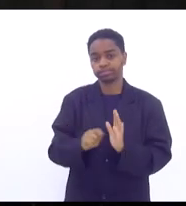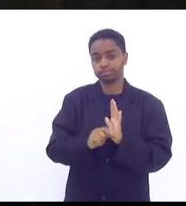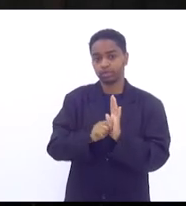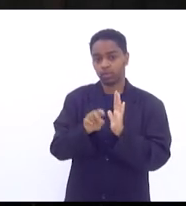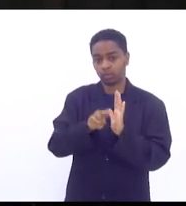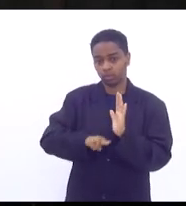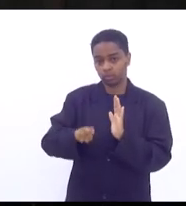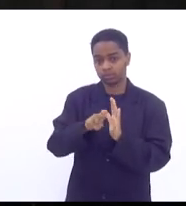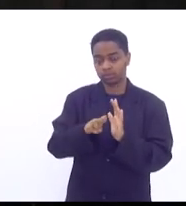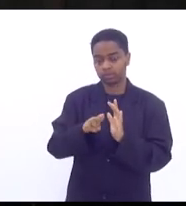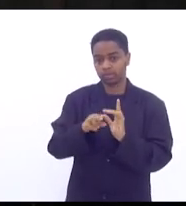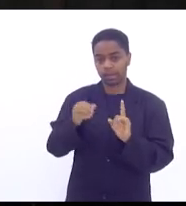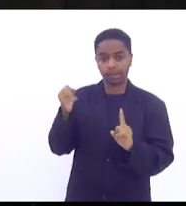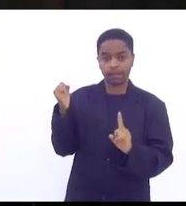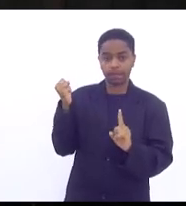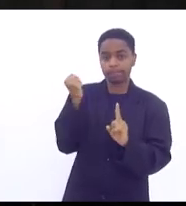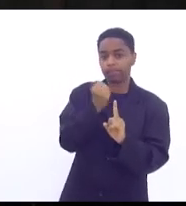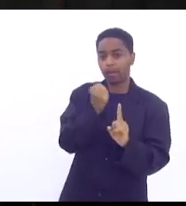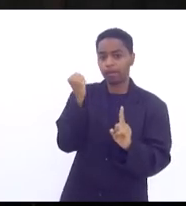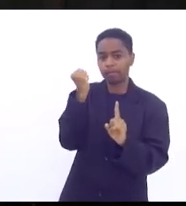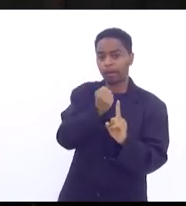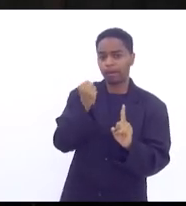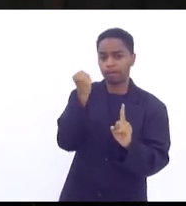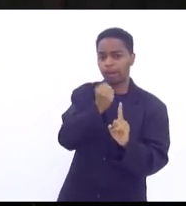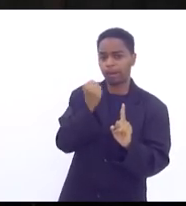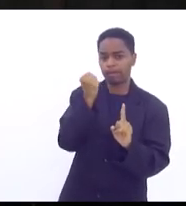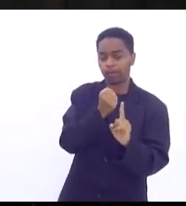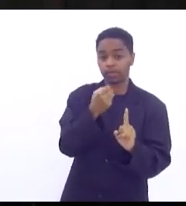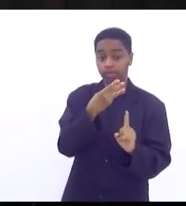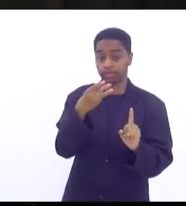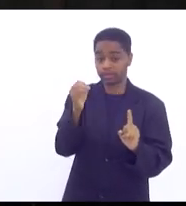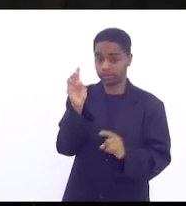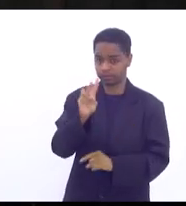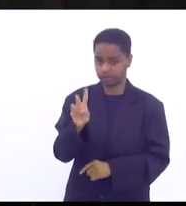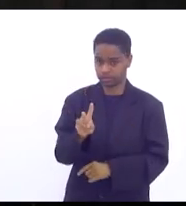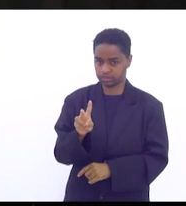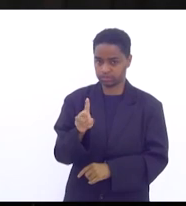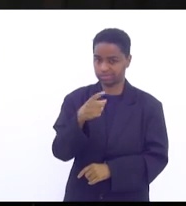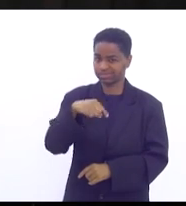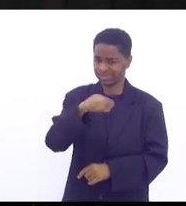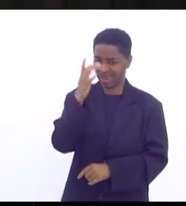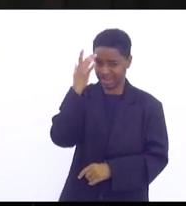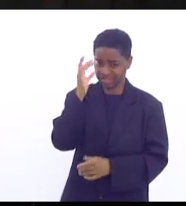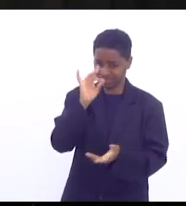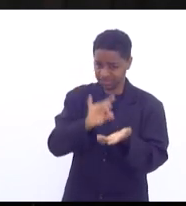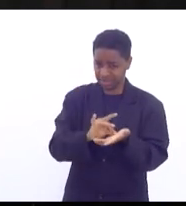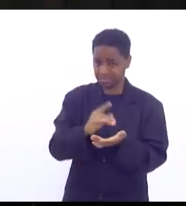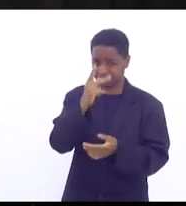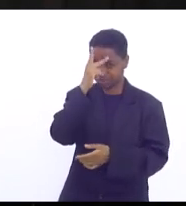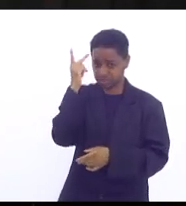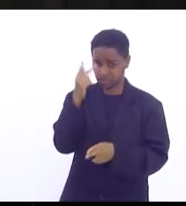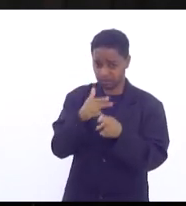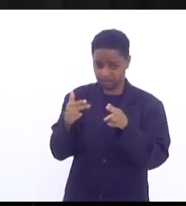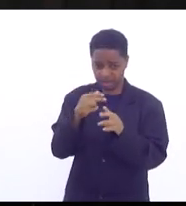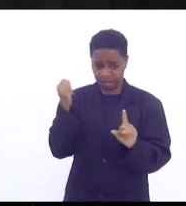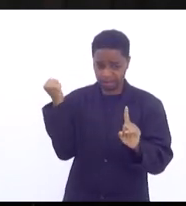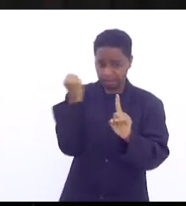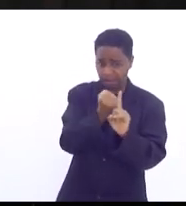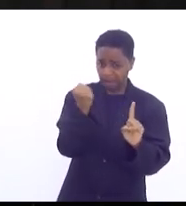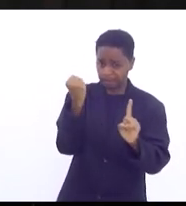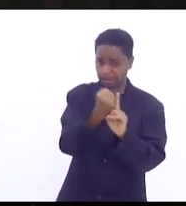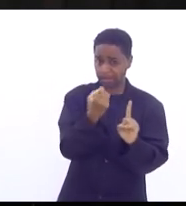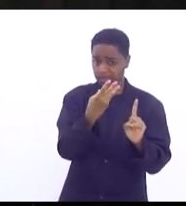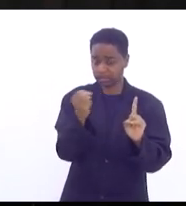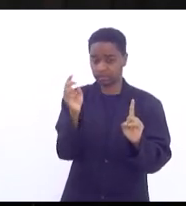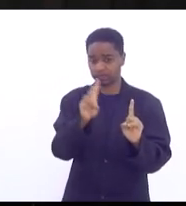o apunhalou 30 vezes. Vocês acham realmente que quem apunhala, esfaqueia alguém por 30